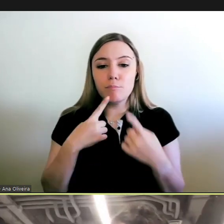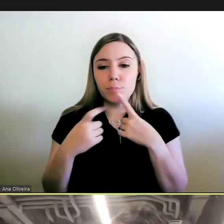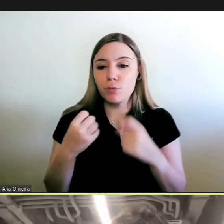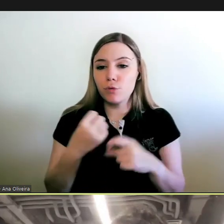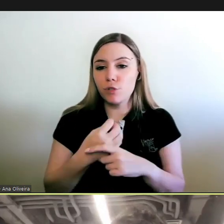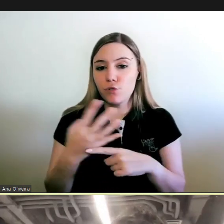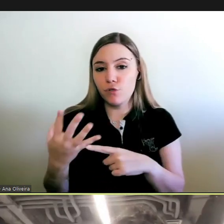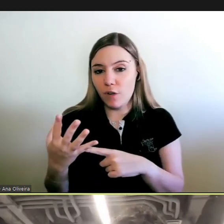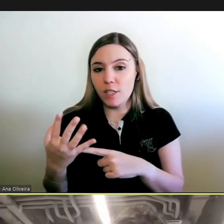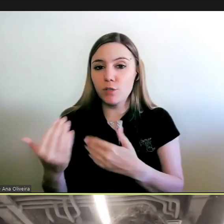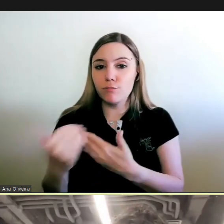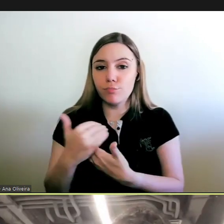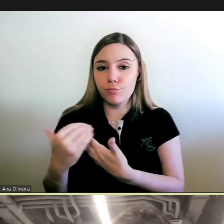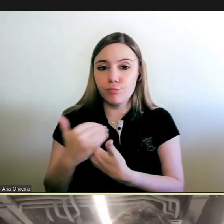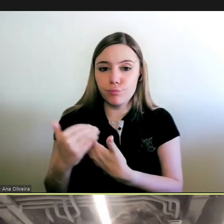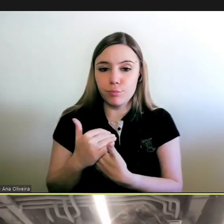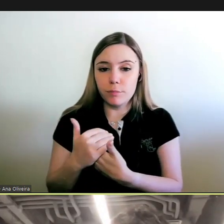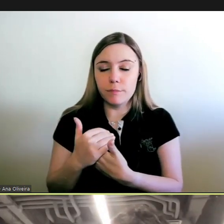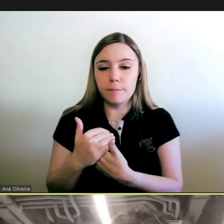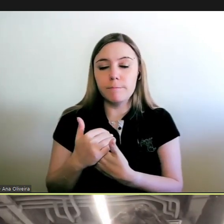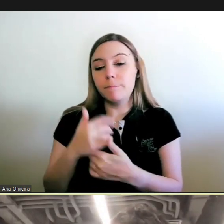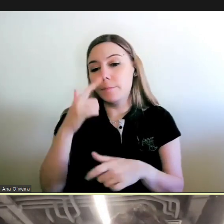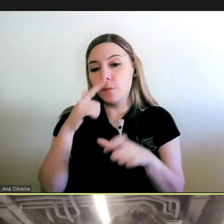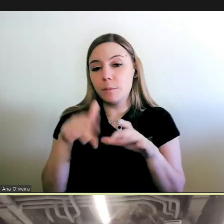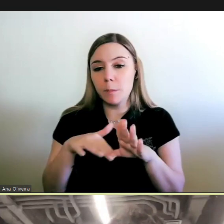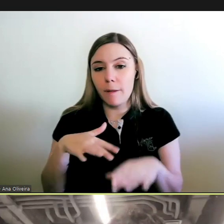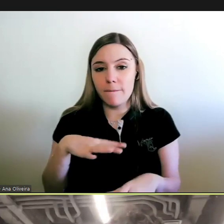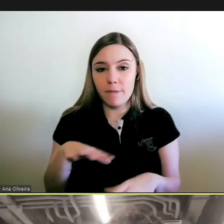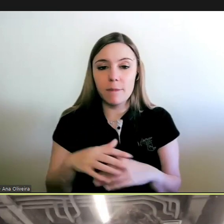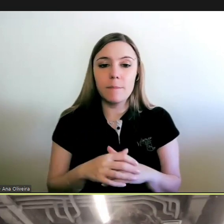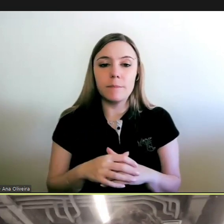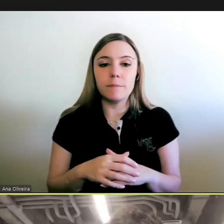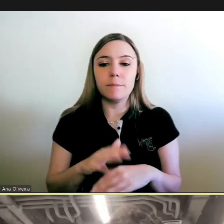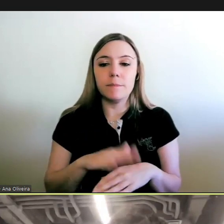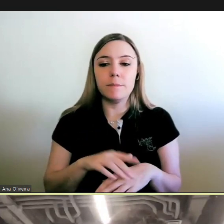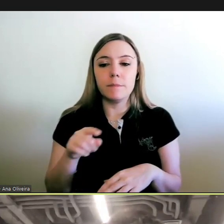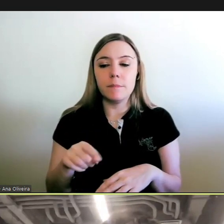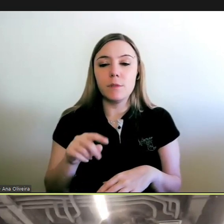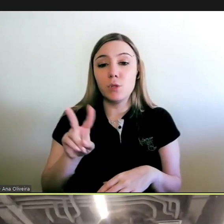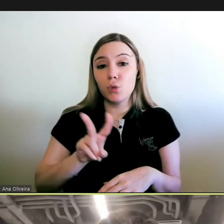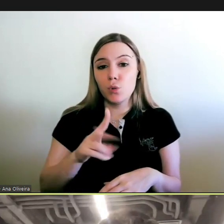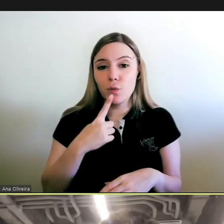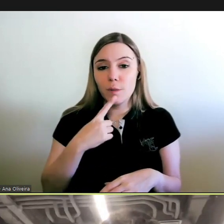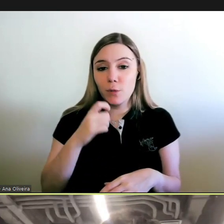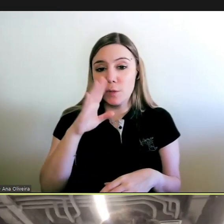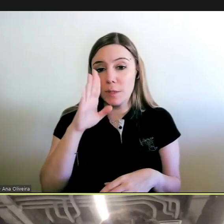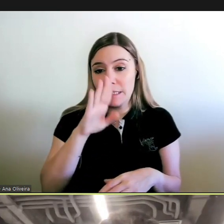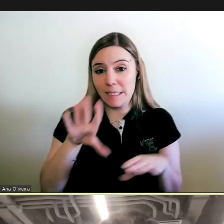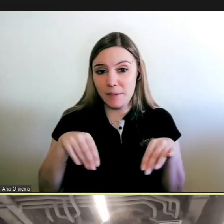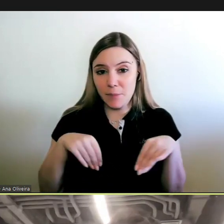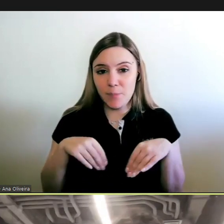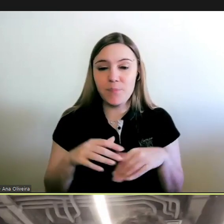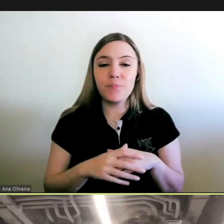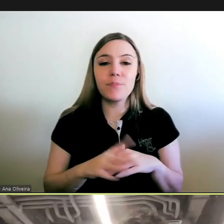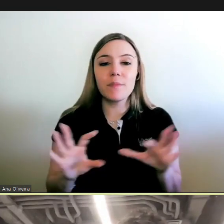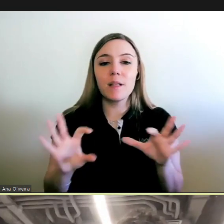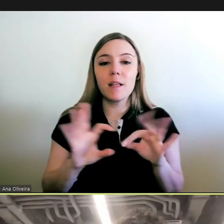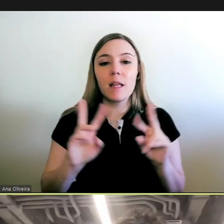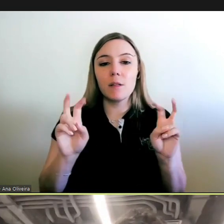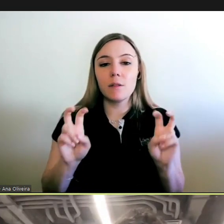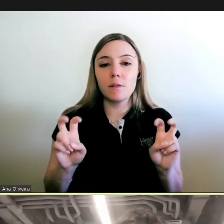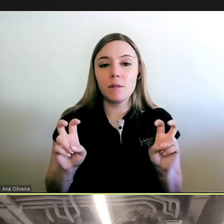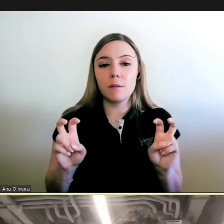perguntas de participantes e daí que vai introduzir uma segunda, se não se importar, que tem a ver com um tema